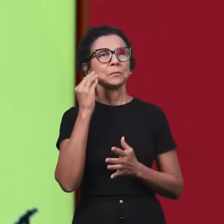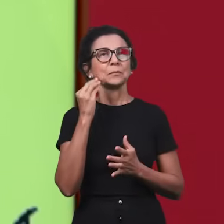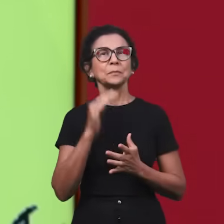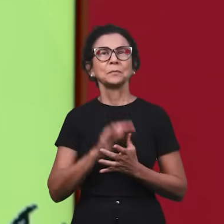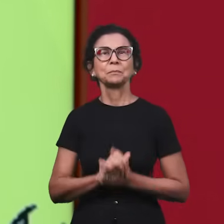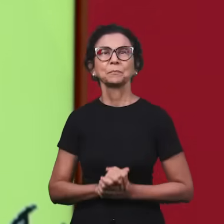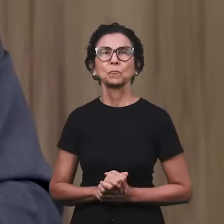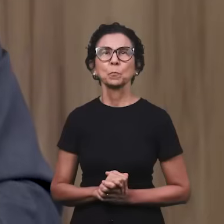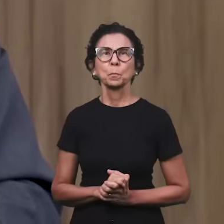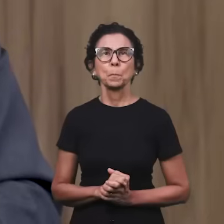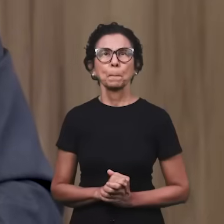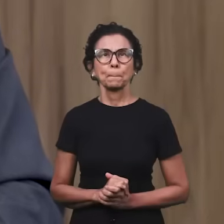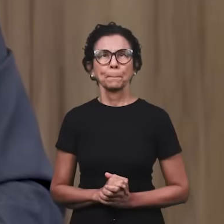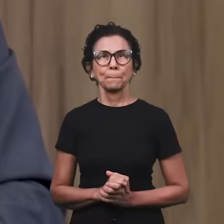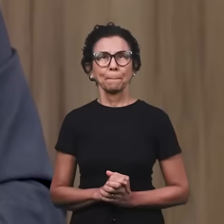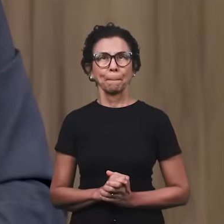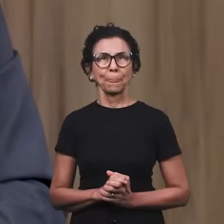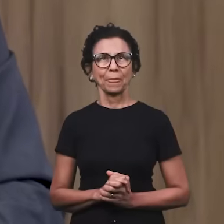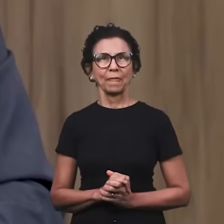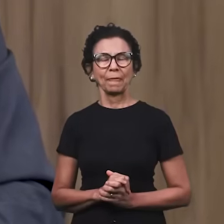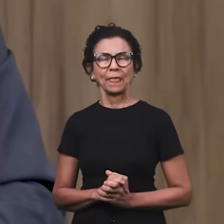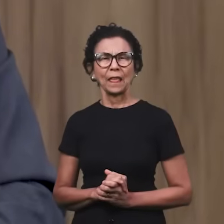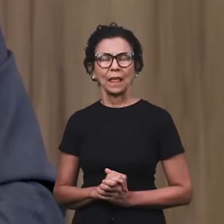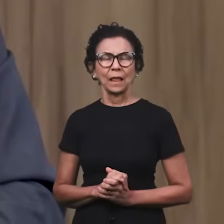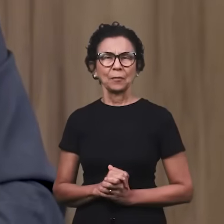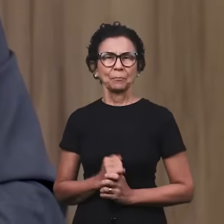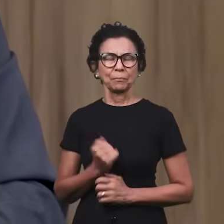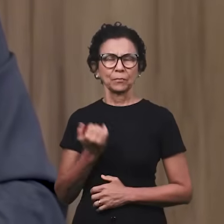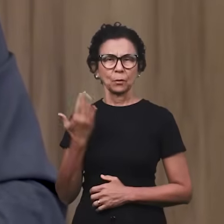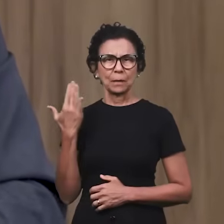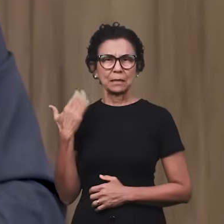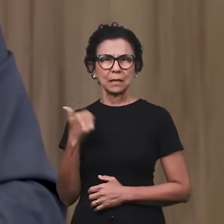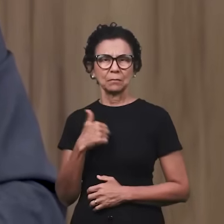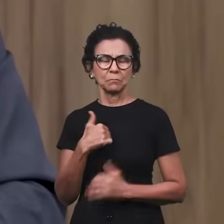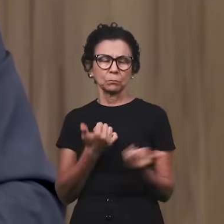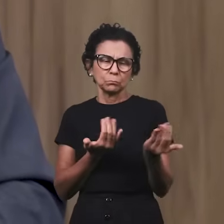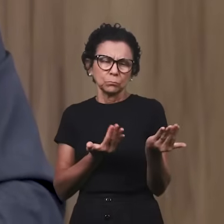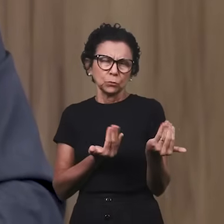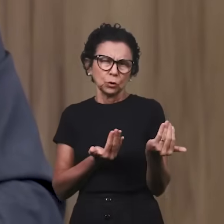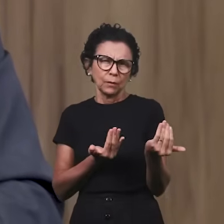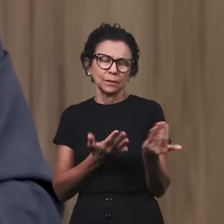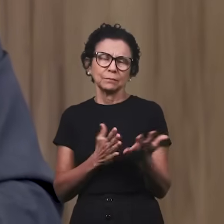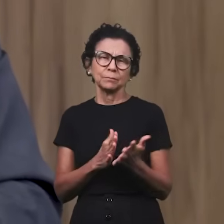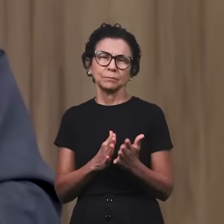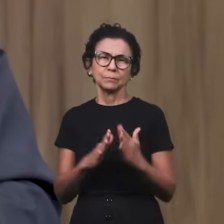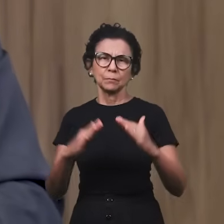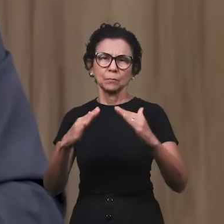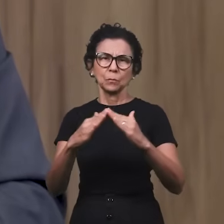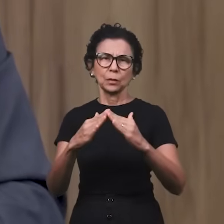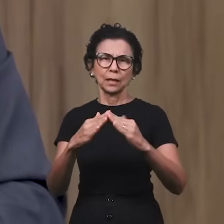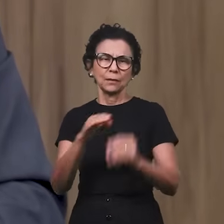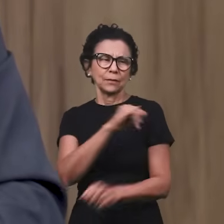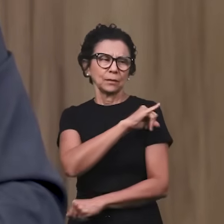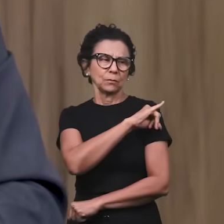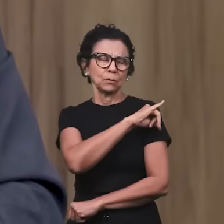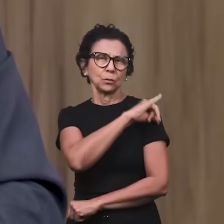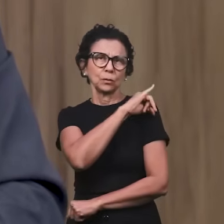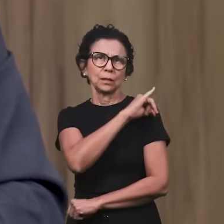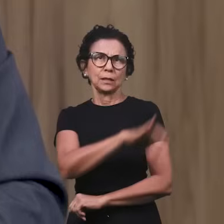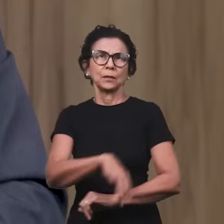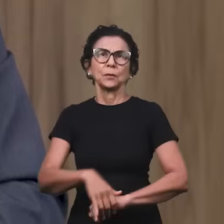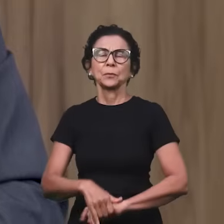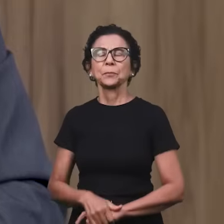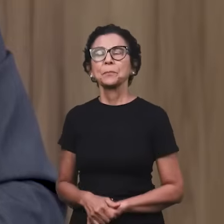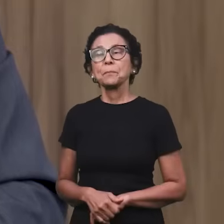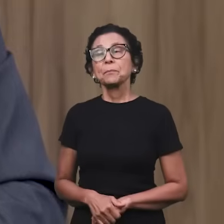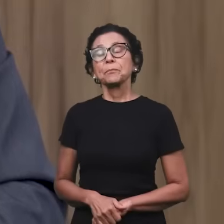experiência de conversão. Eu ainda novo, né? A gente morava no Rio de Janeiro e a